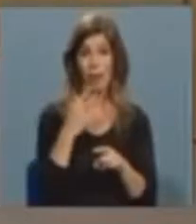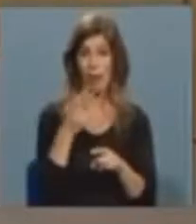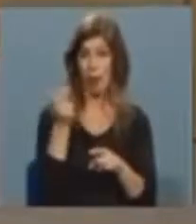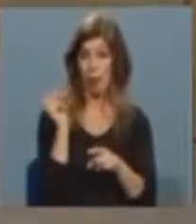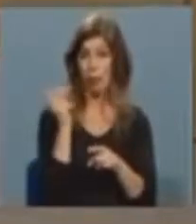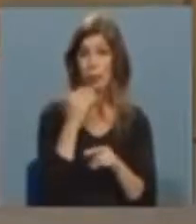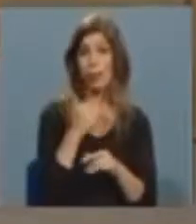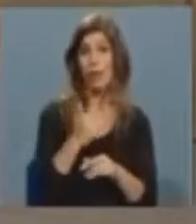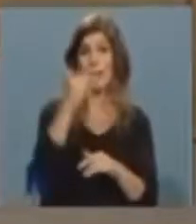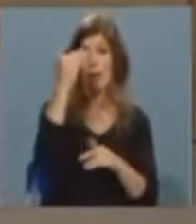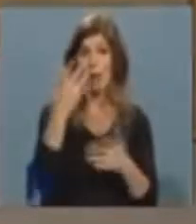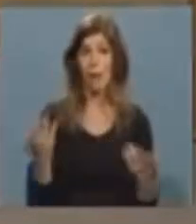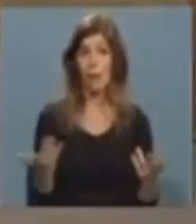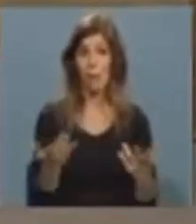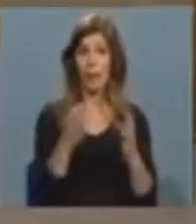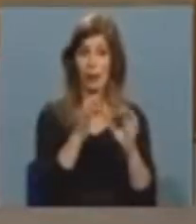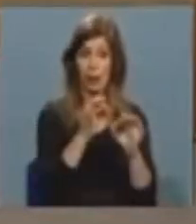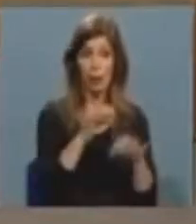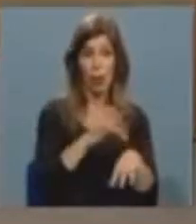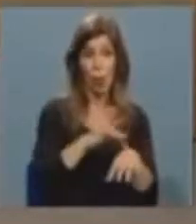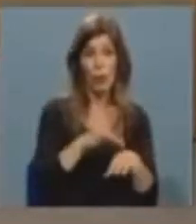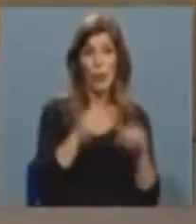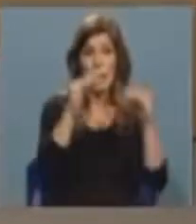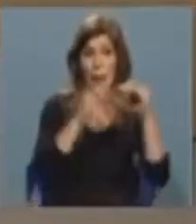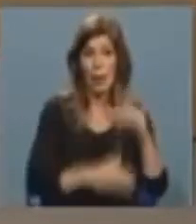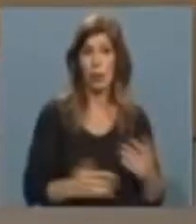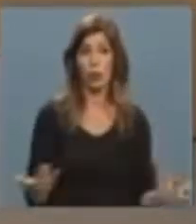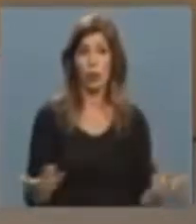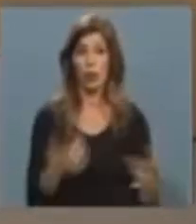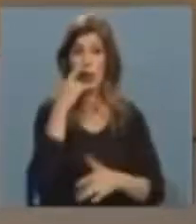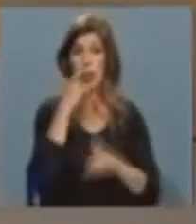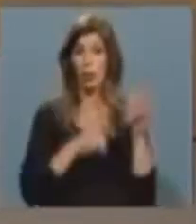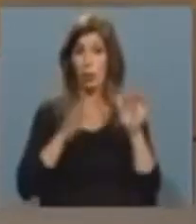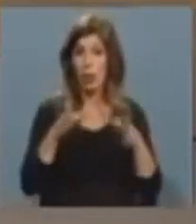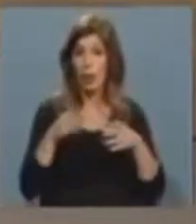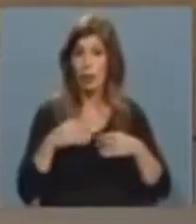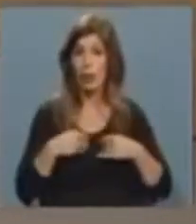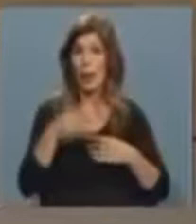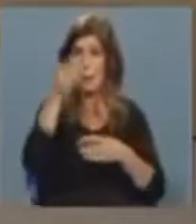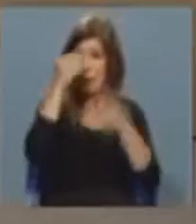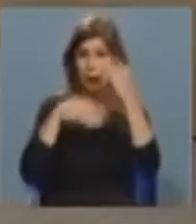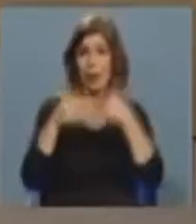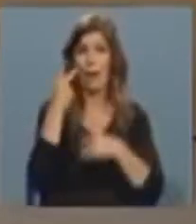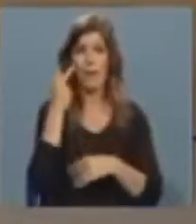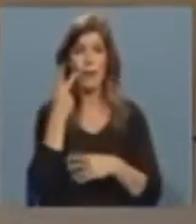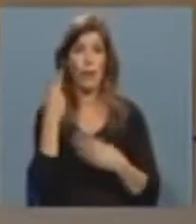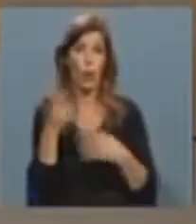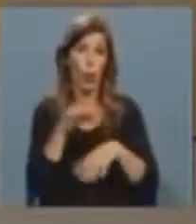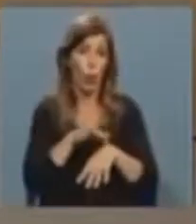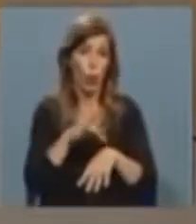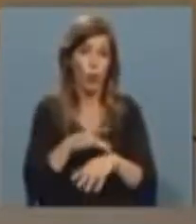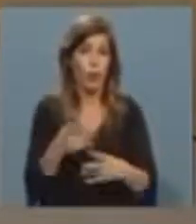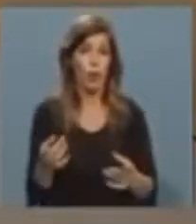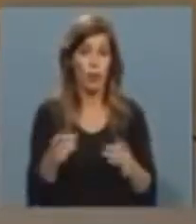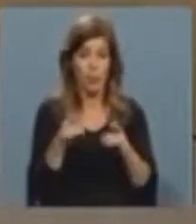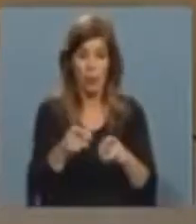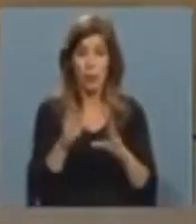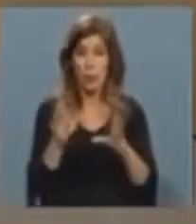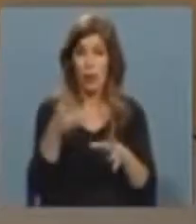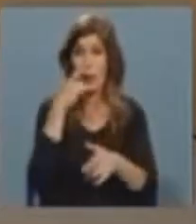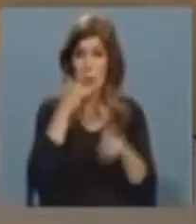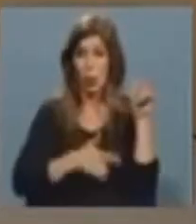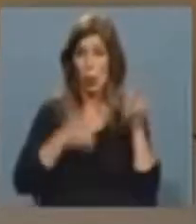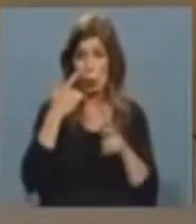cada vez se curam menos. As pessoas têm de gerir a sua doença e têm de aprender a viver com as situações. Mas para isso têm de ter